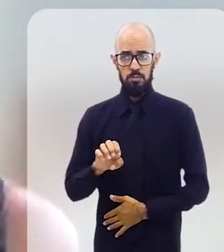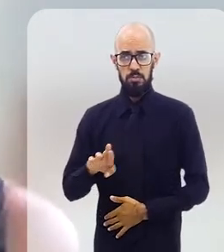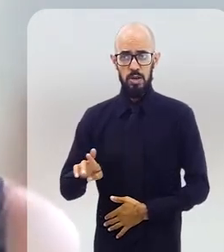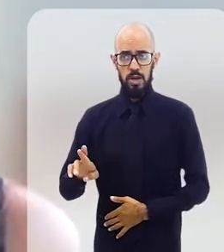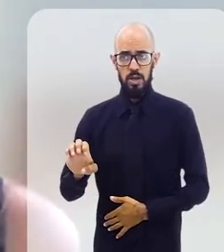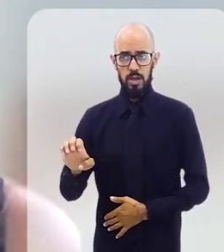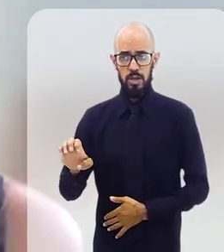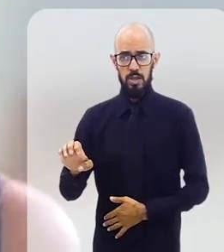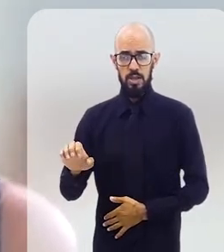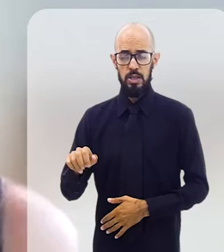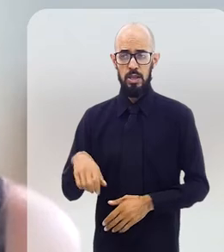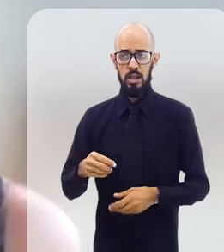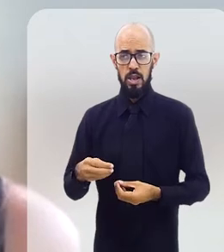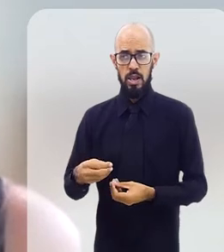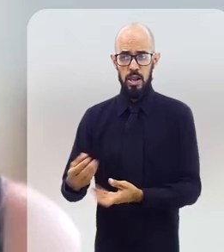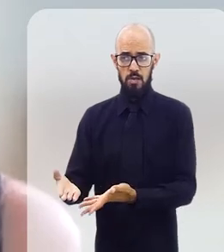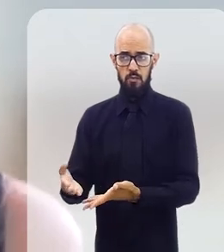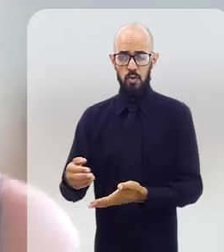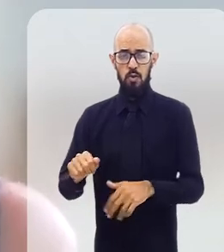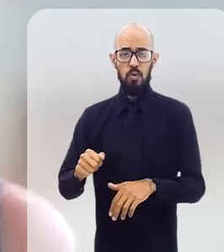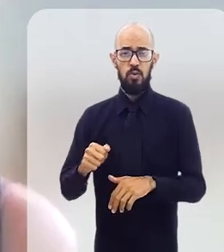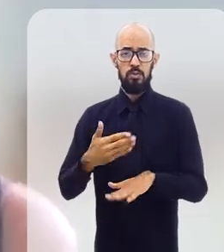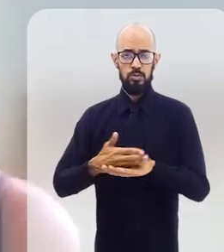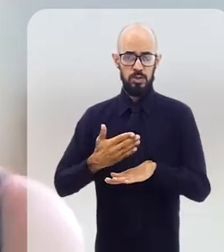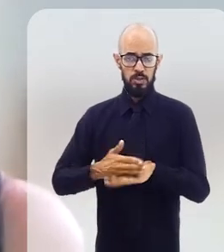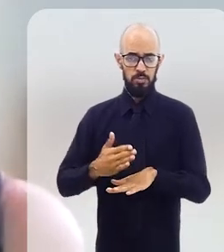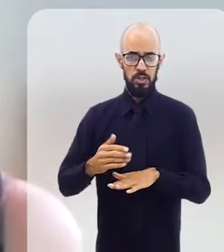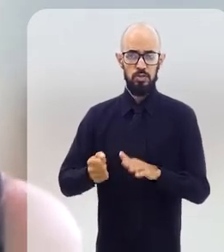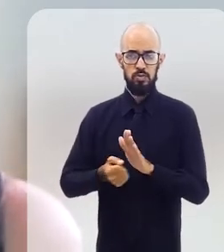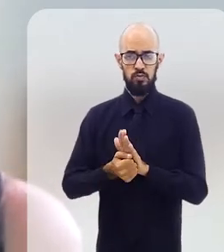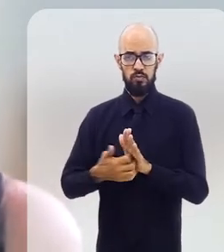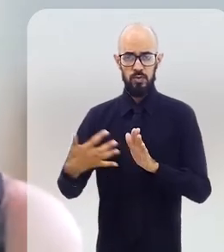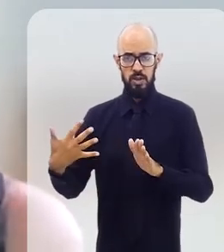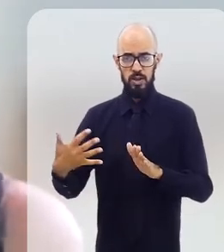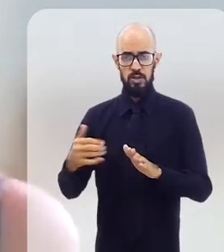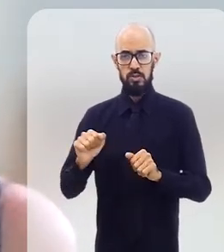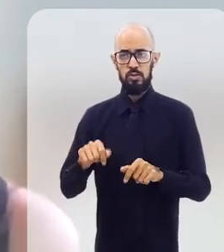levou muitas capacitações,